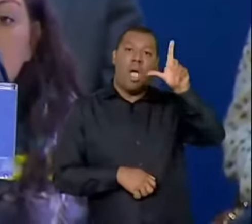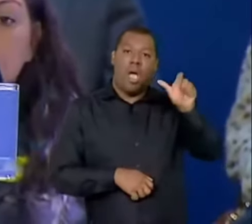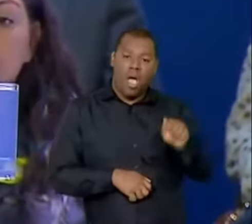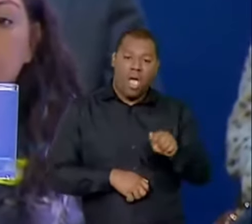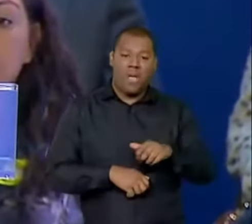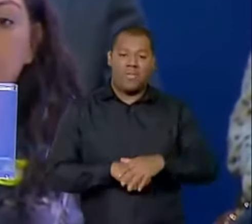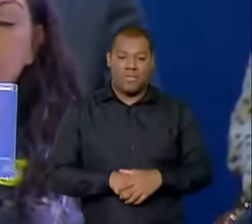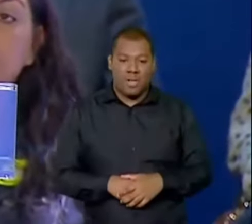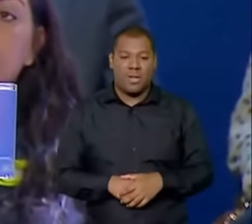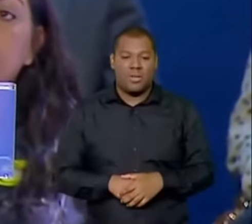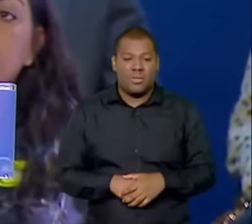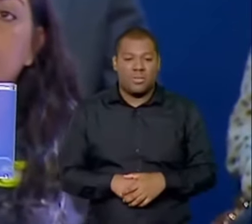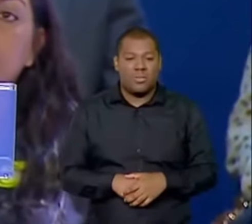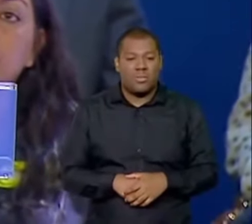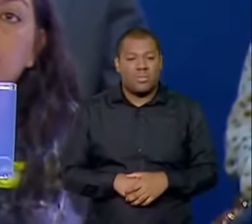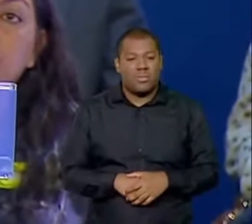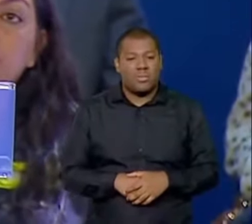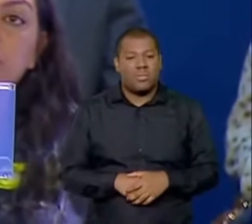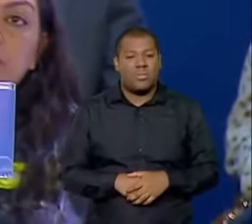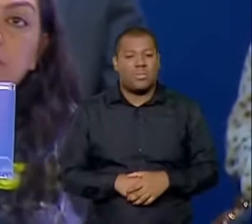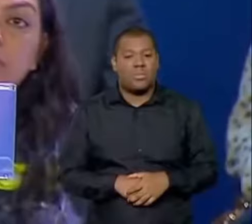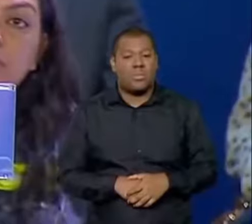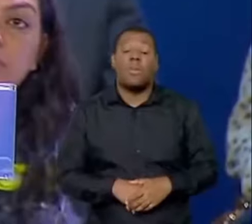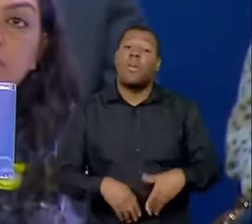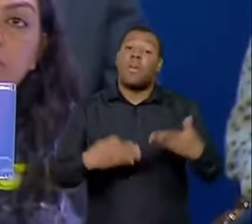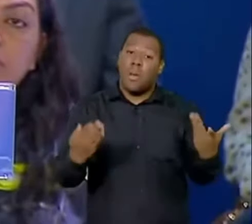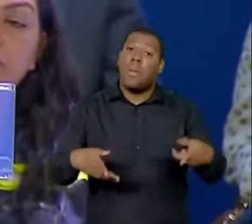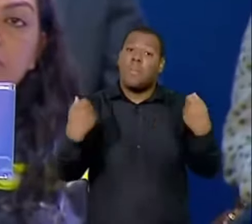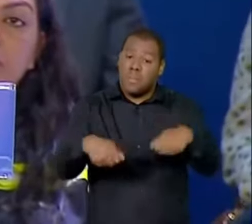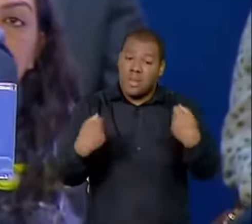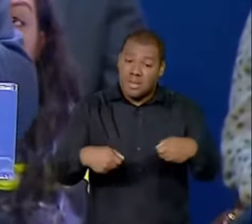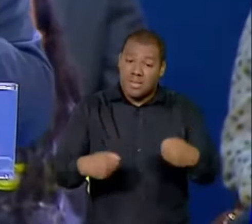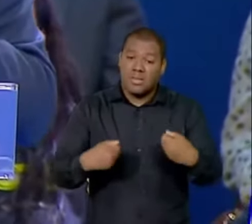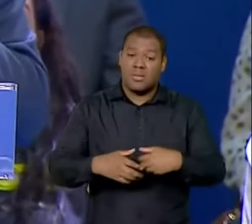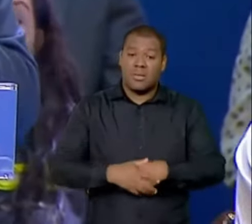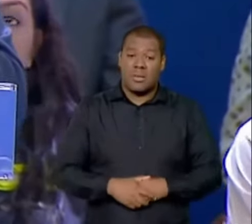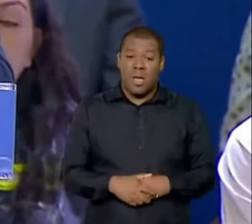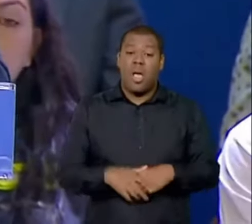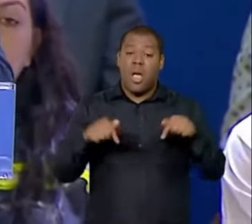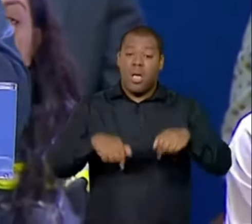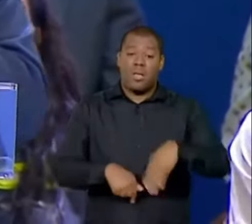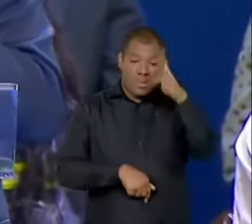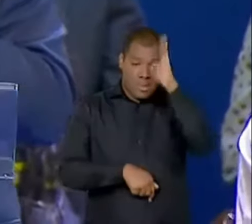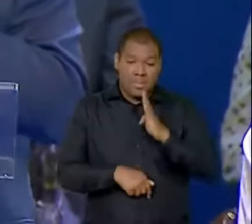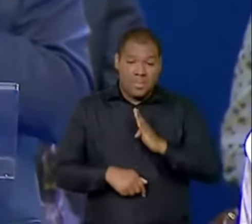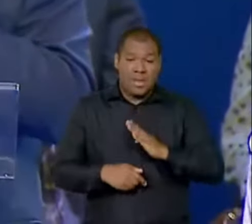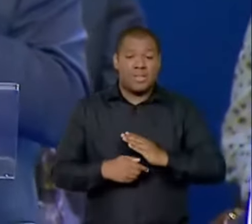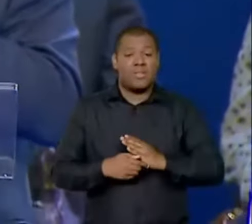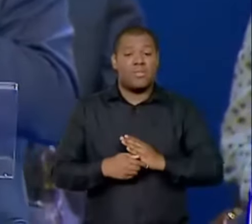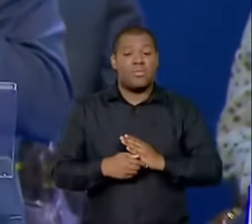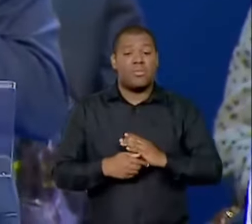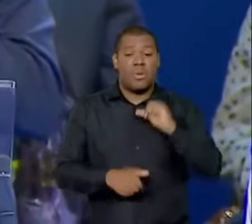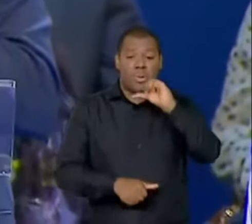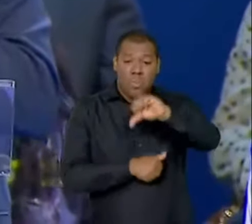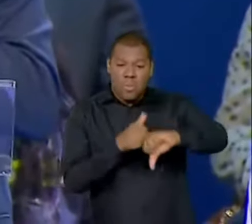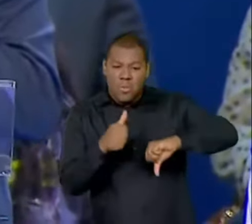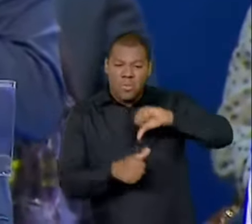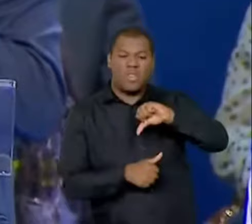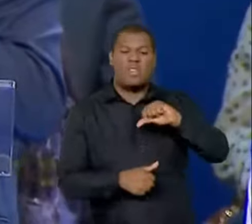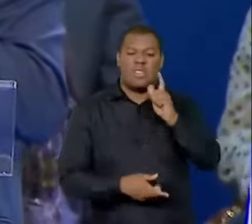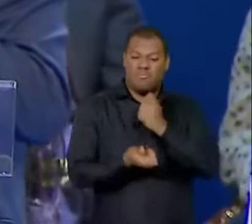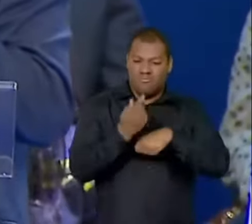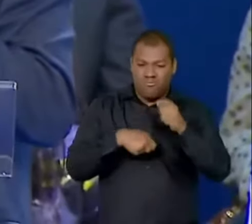de maior população, e é o que nós temos que fazer para que o Brasil se transforme definitivamente numa